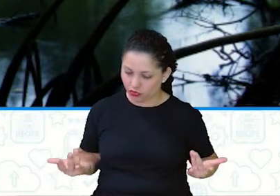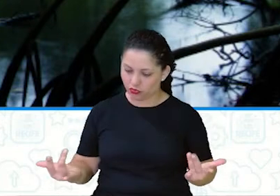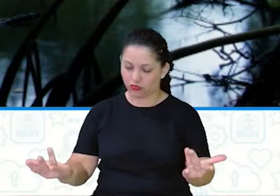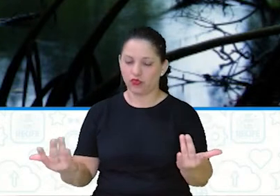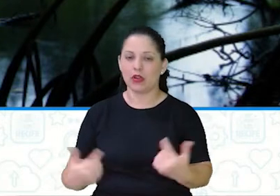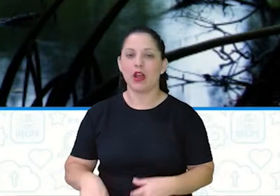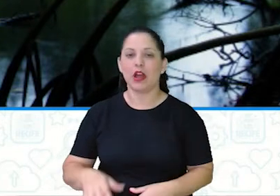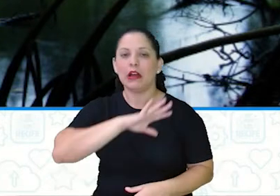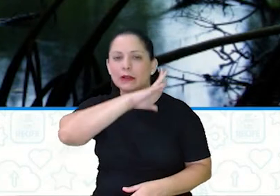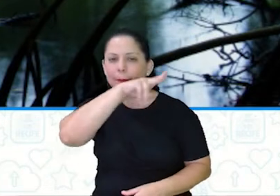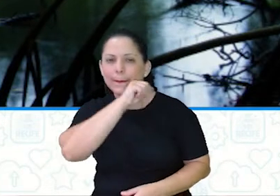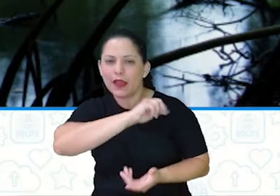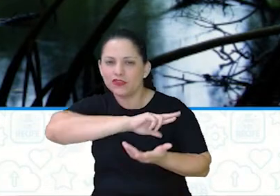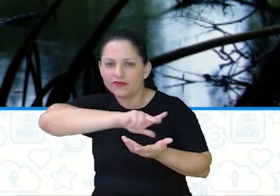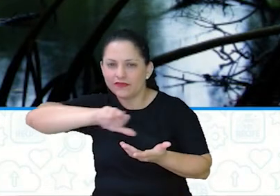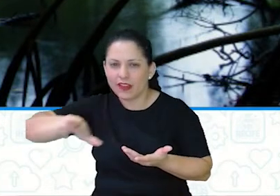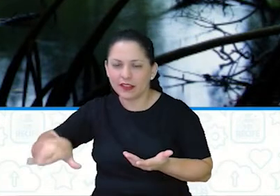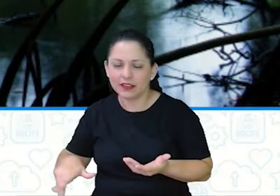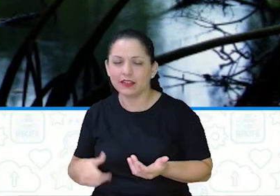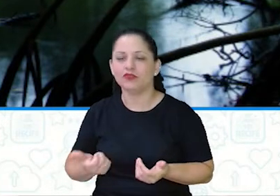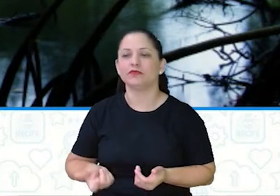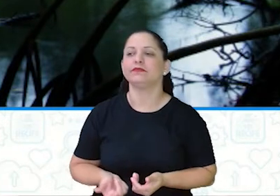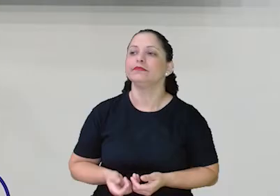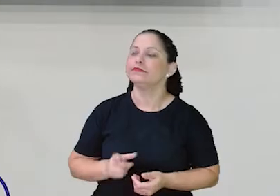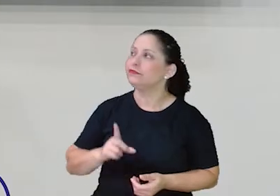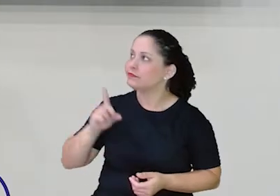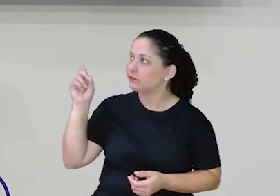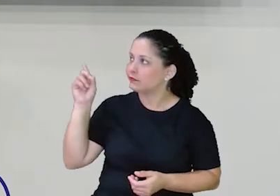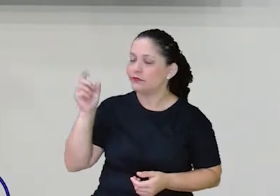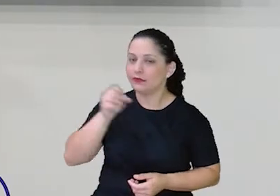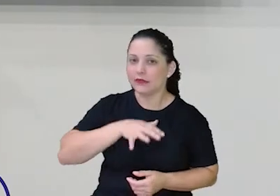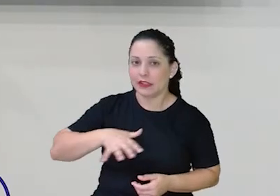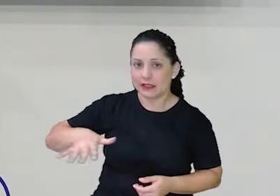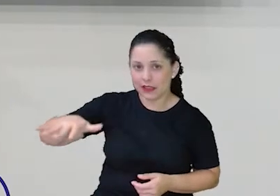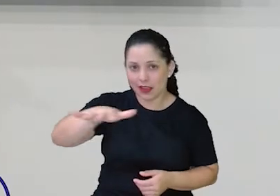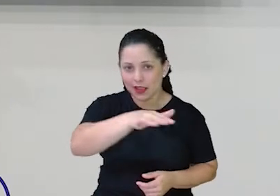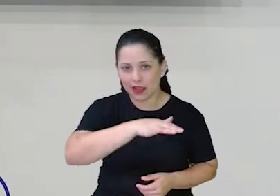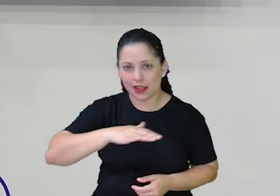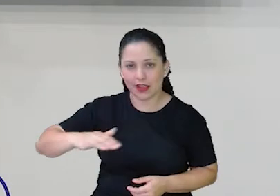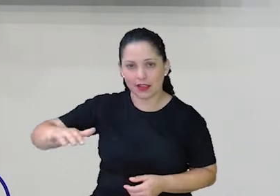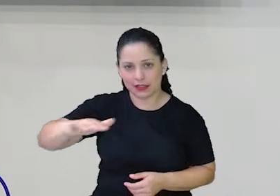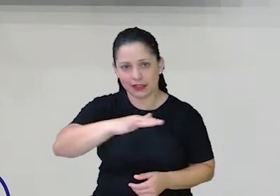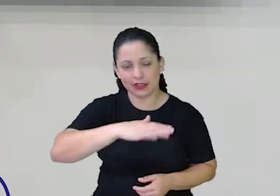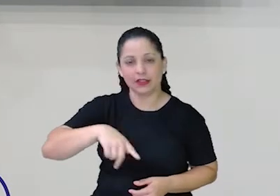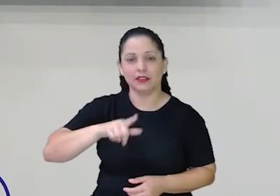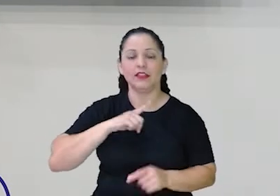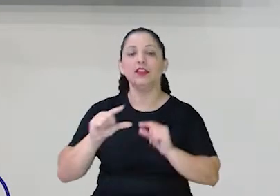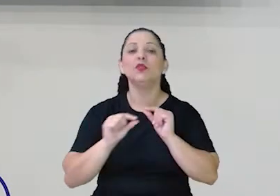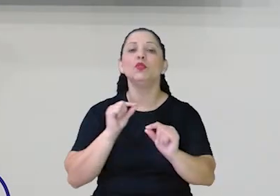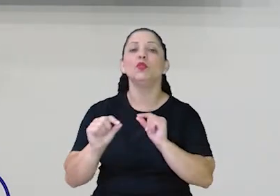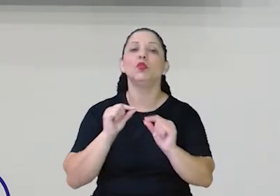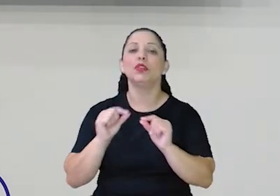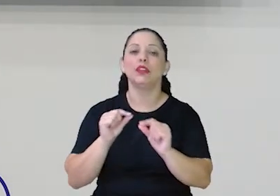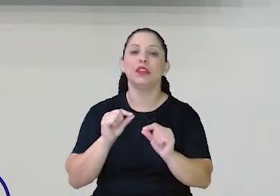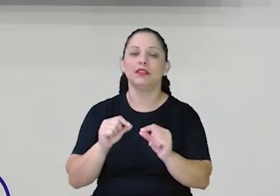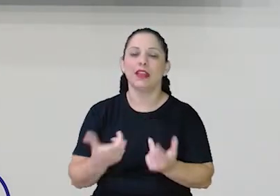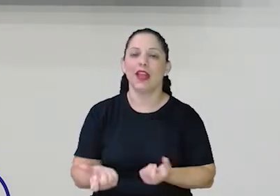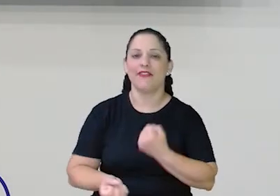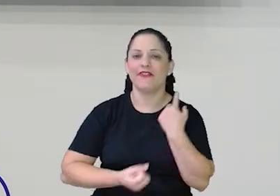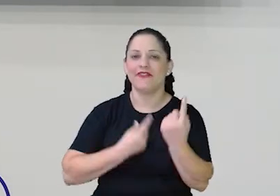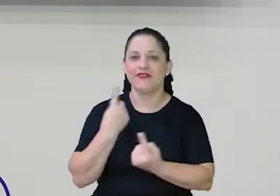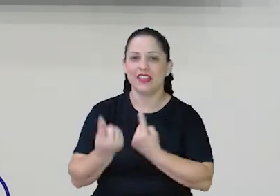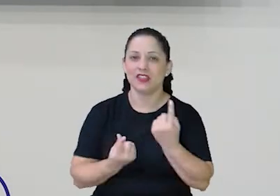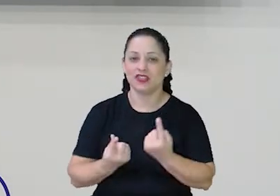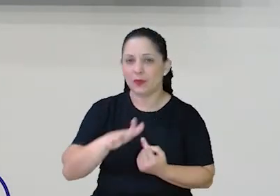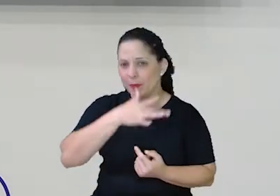de animais. E aqui a população dessa região aqui, ele teve o costume de soterrar um pouco esses